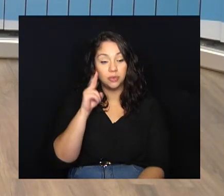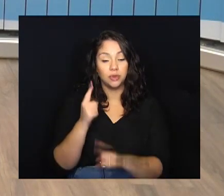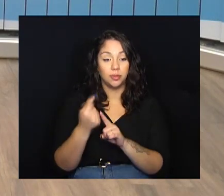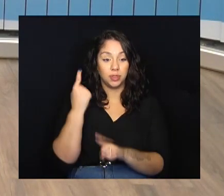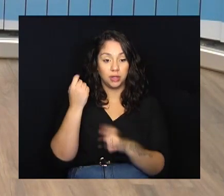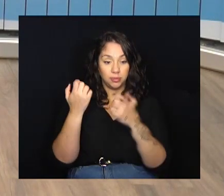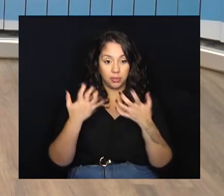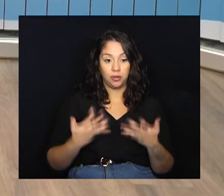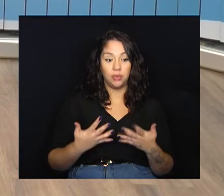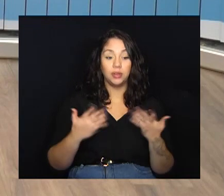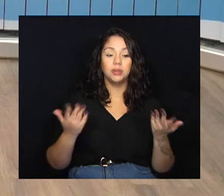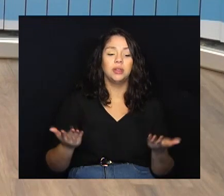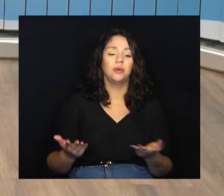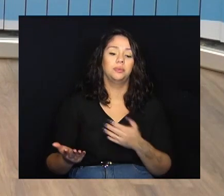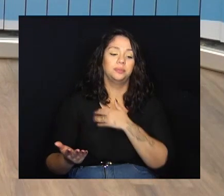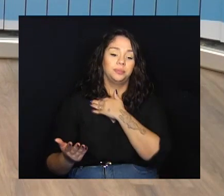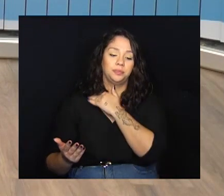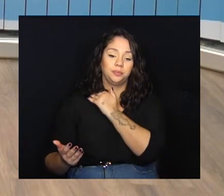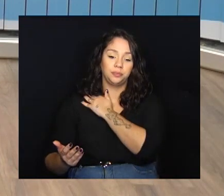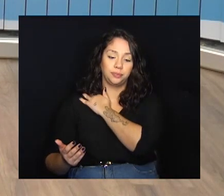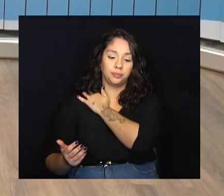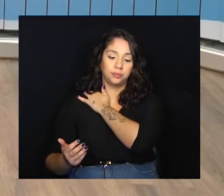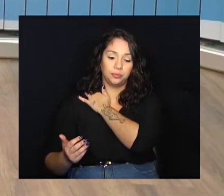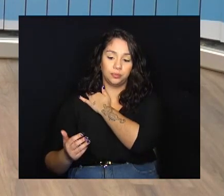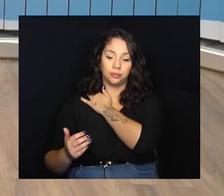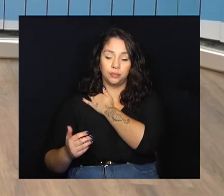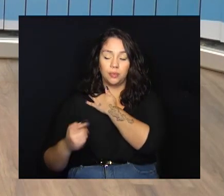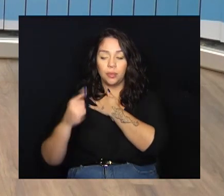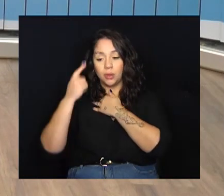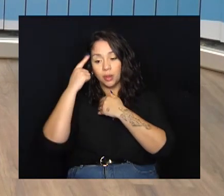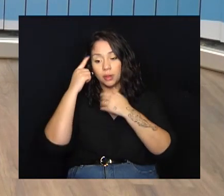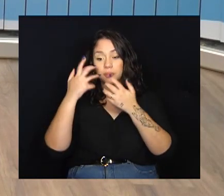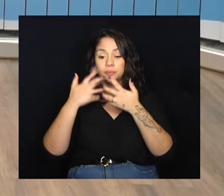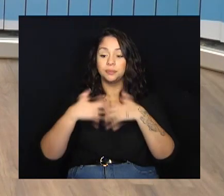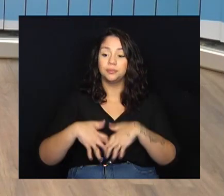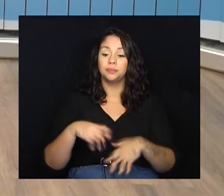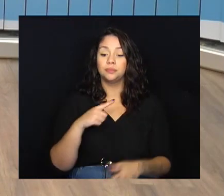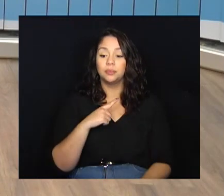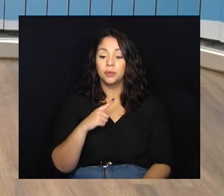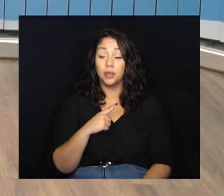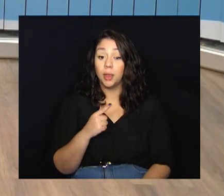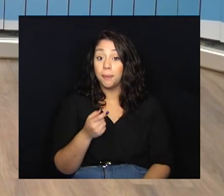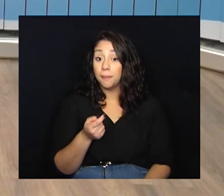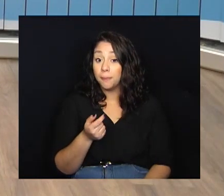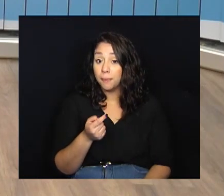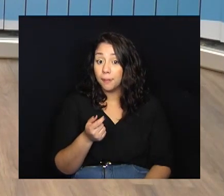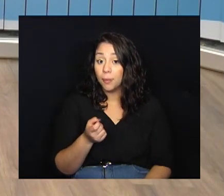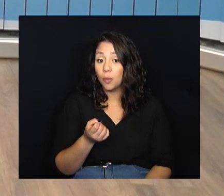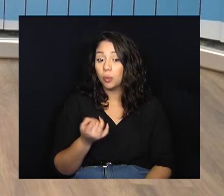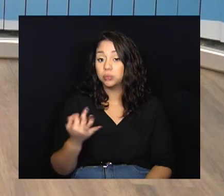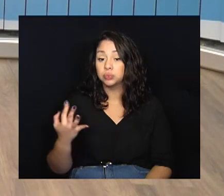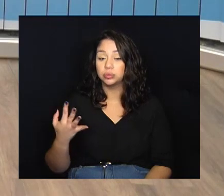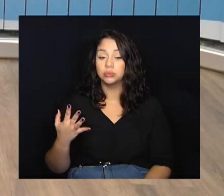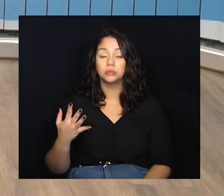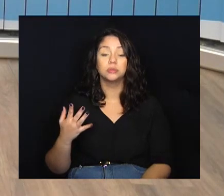aí Arthur pegando o recorte de que foi registrada a menor taxa de crescimento desde a primeira pesquisa